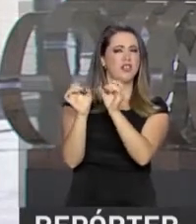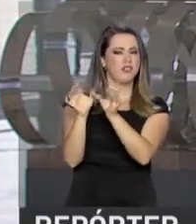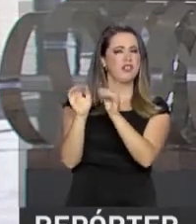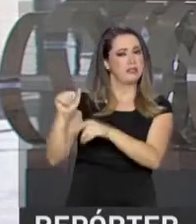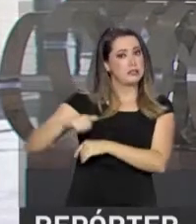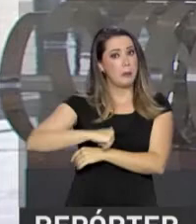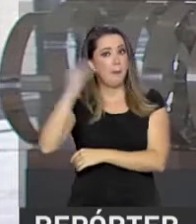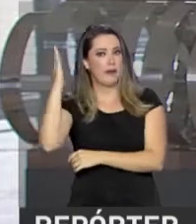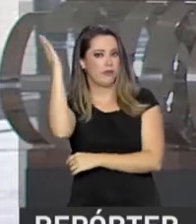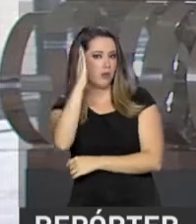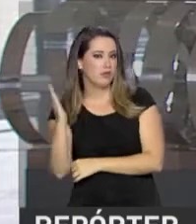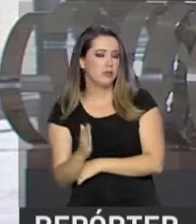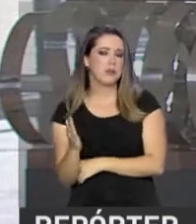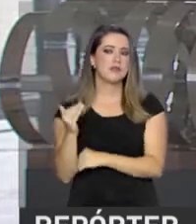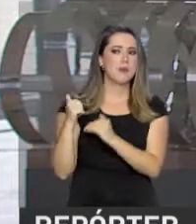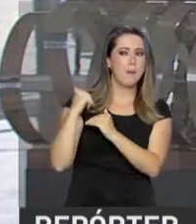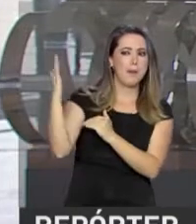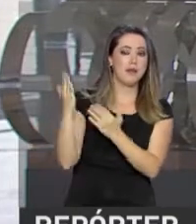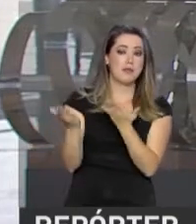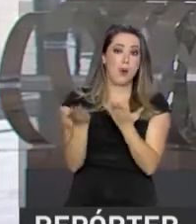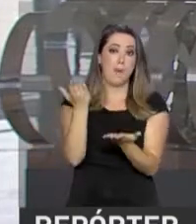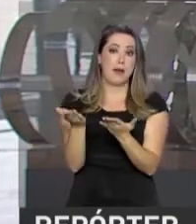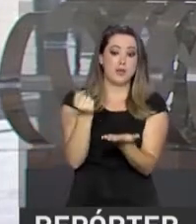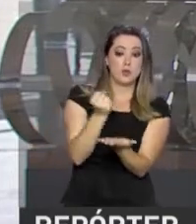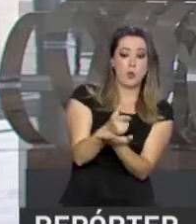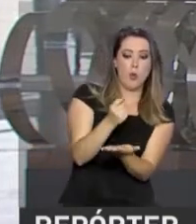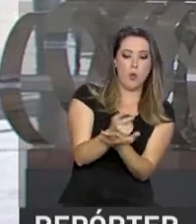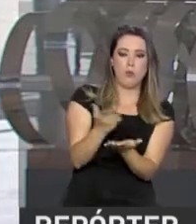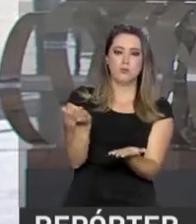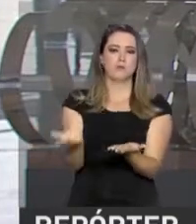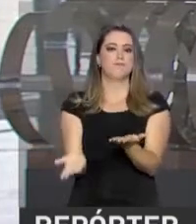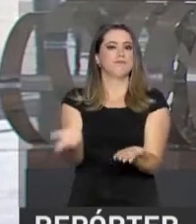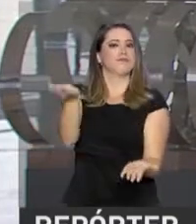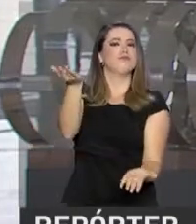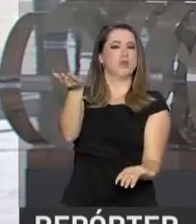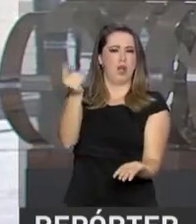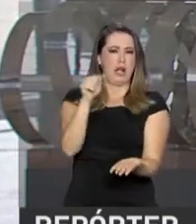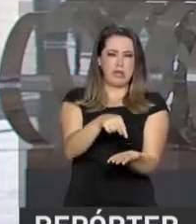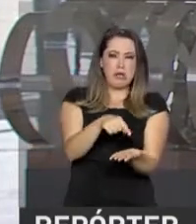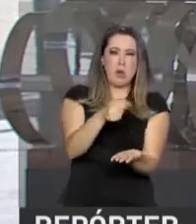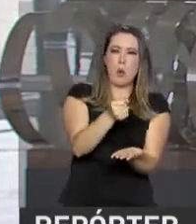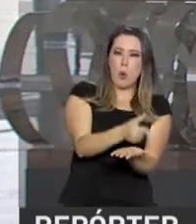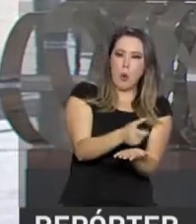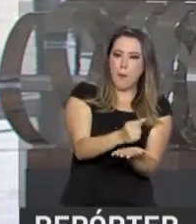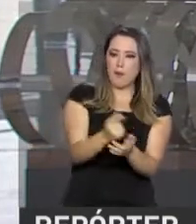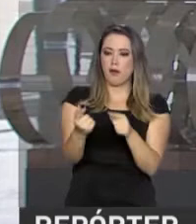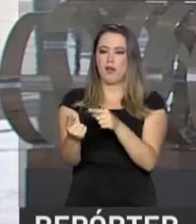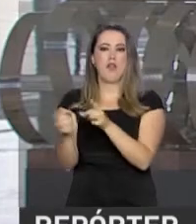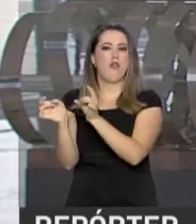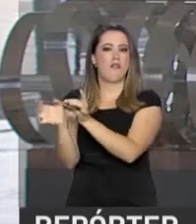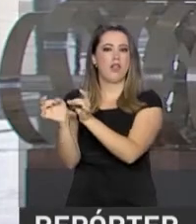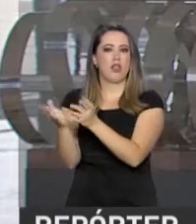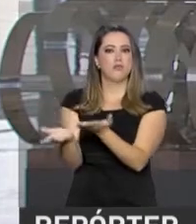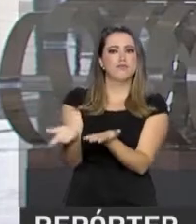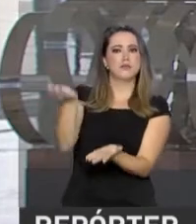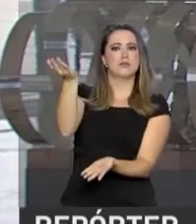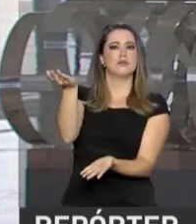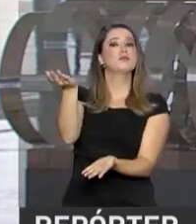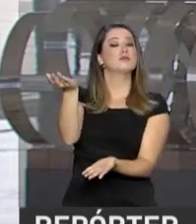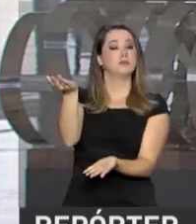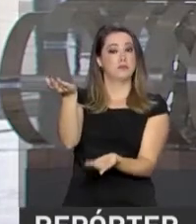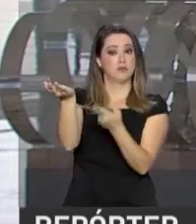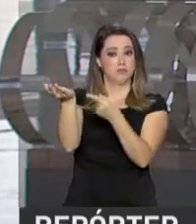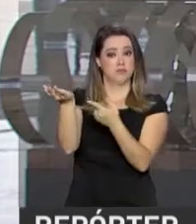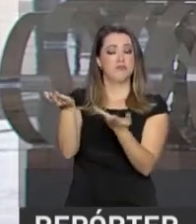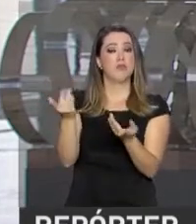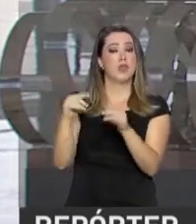Brasil vendeu mais do que comprou, mais do que importou de outros países no mês de março. Os produtos básicos respondem